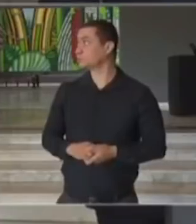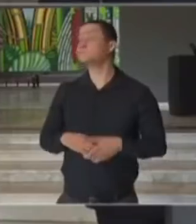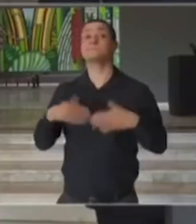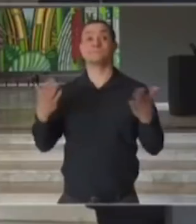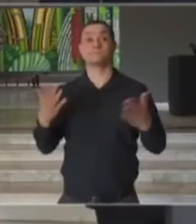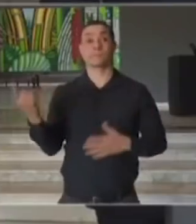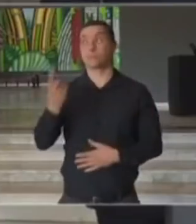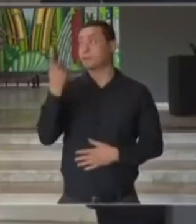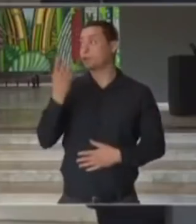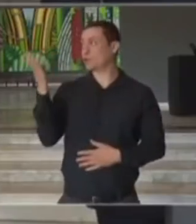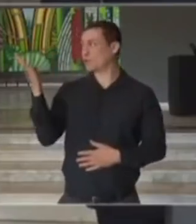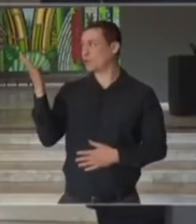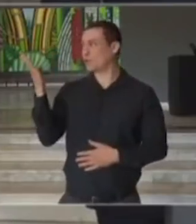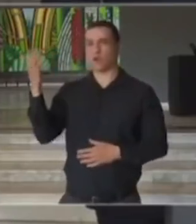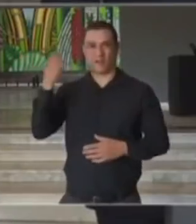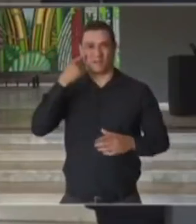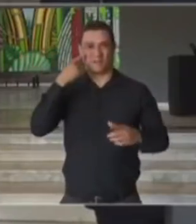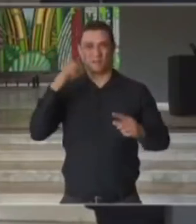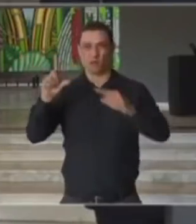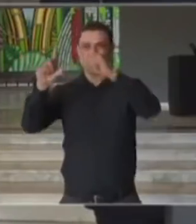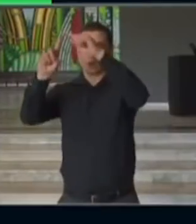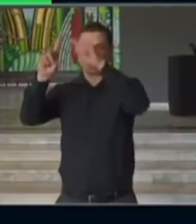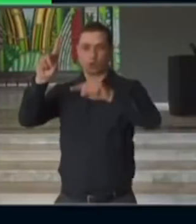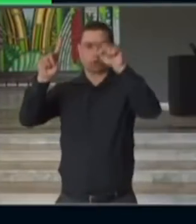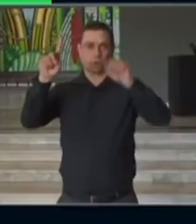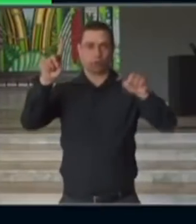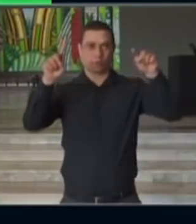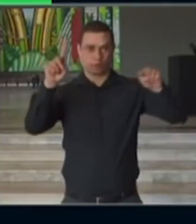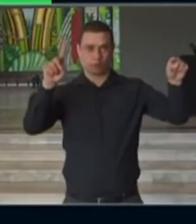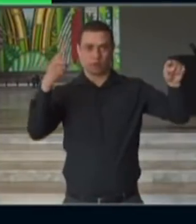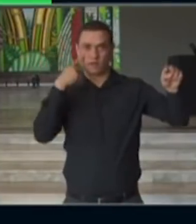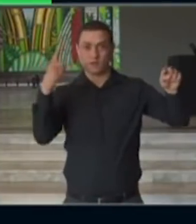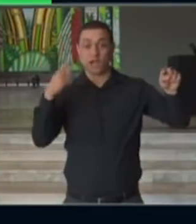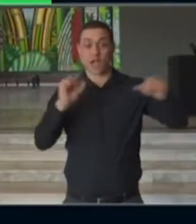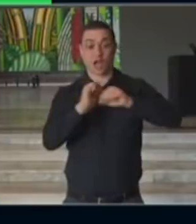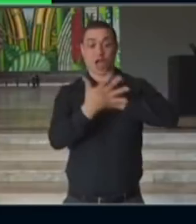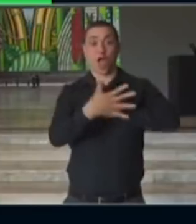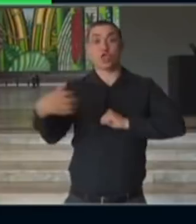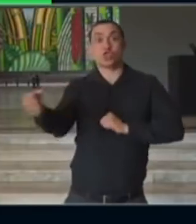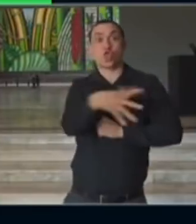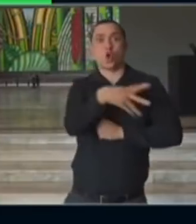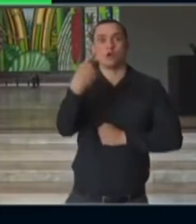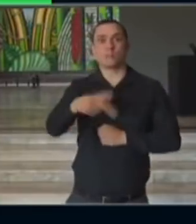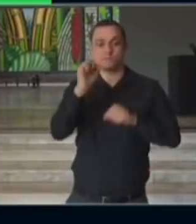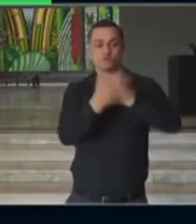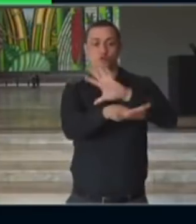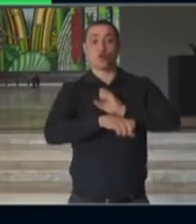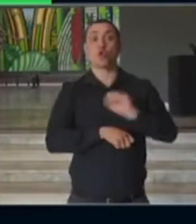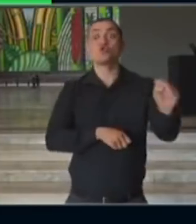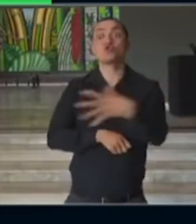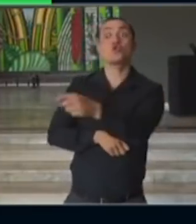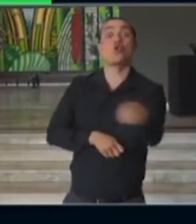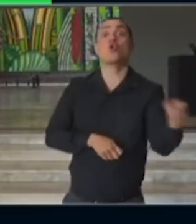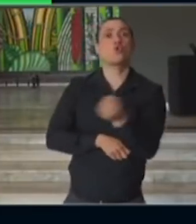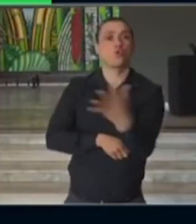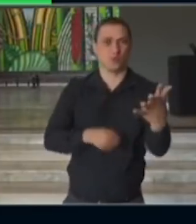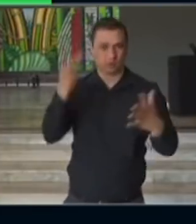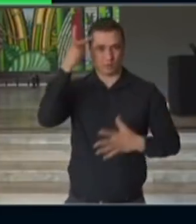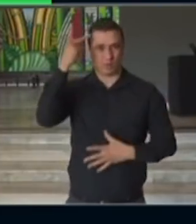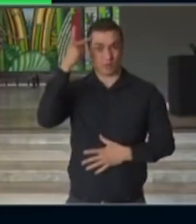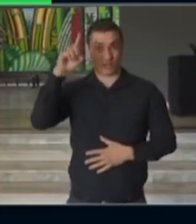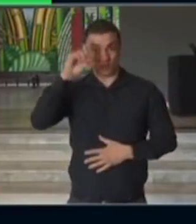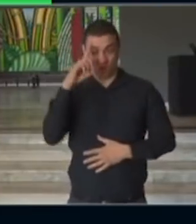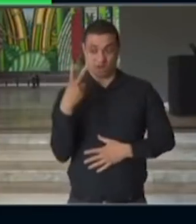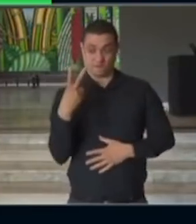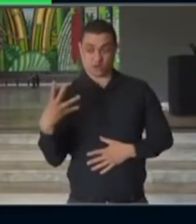Primeira curva mostrando a quantidade de casos novos na cidade de São Paulo. Desde o dia